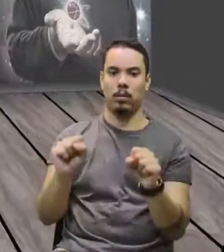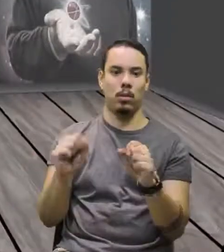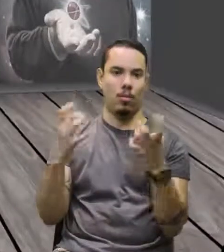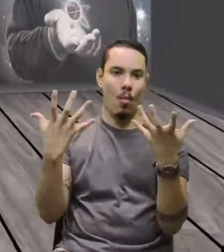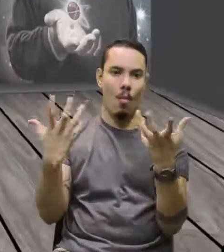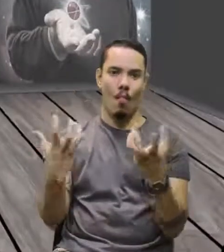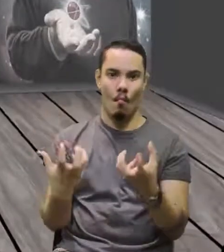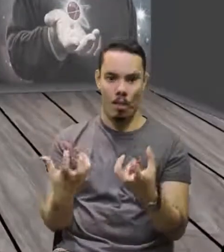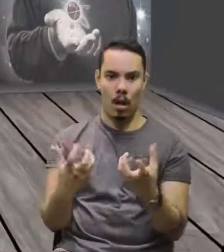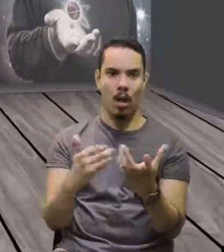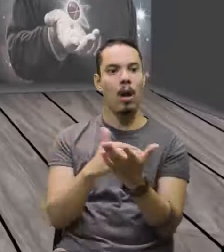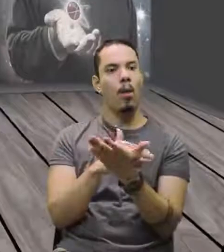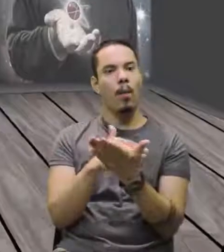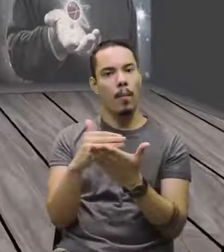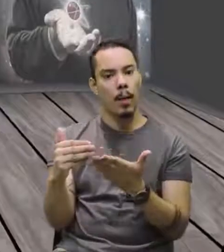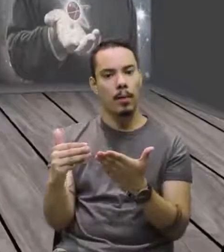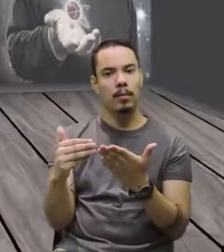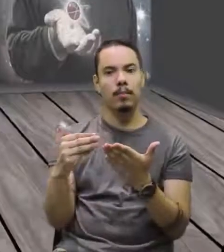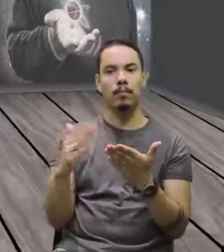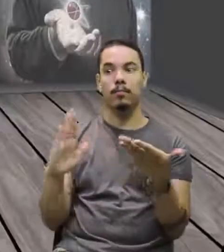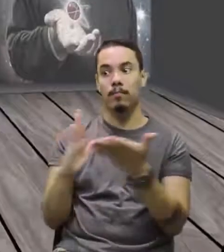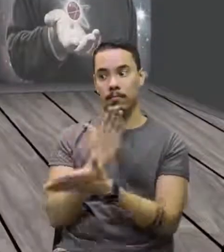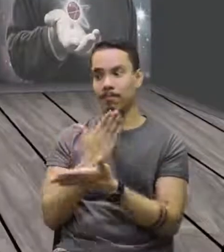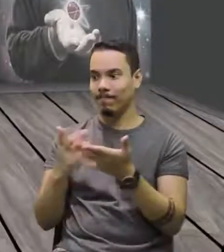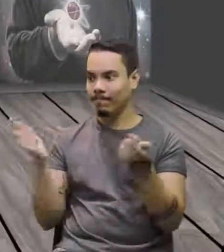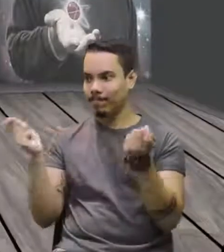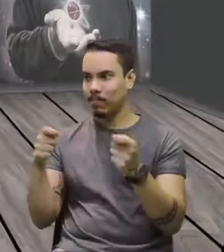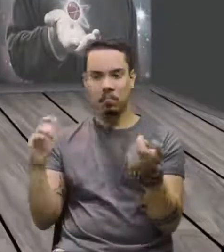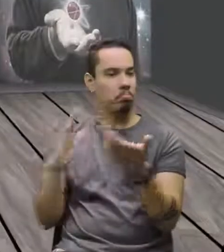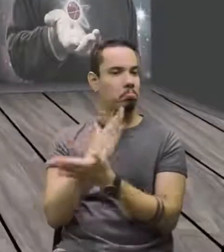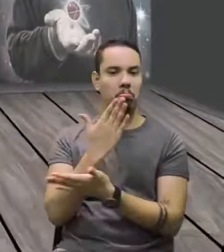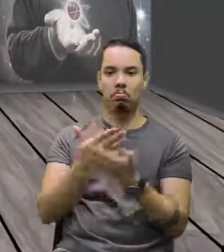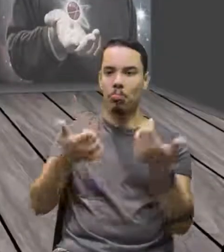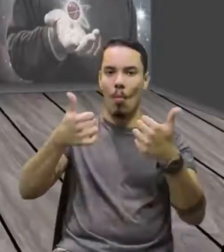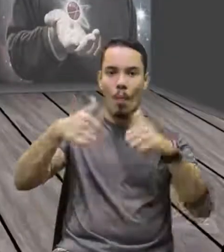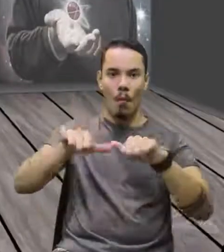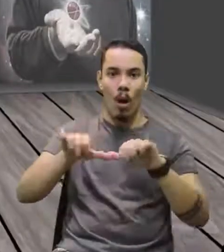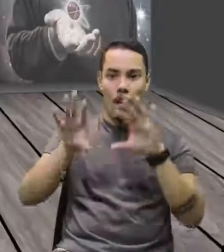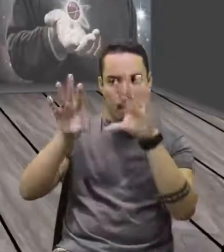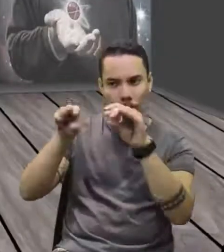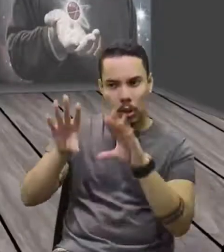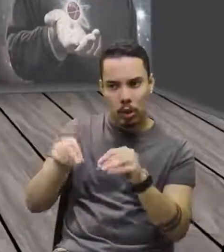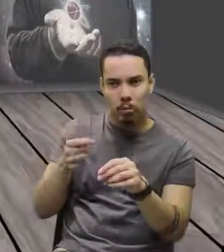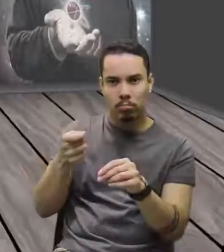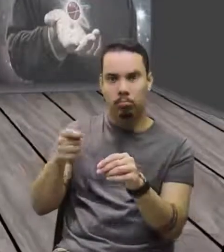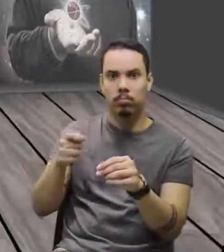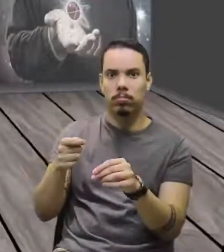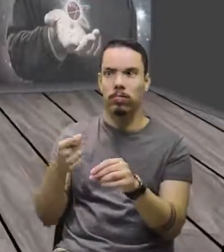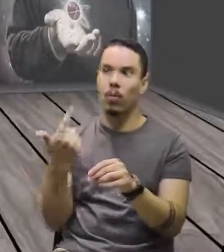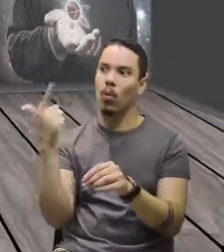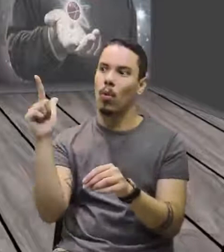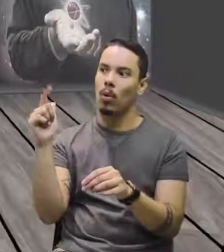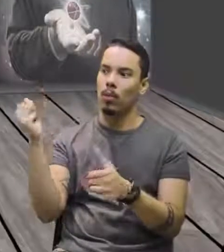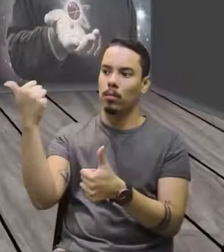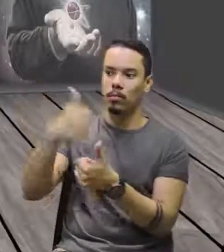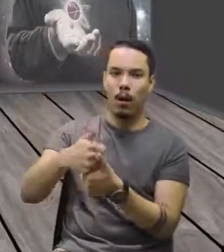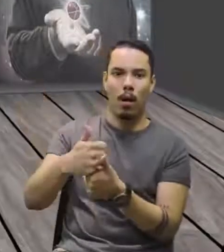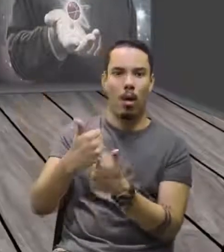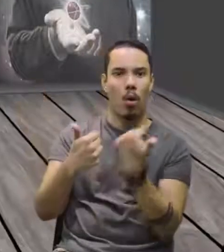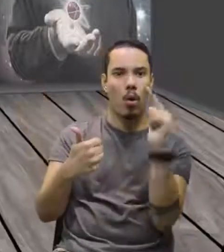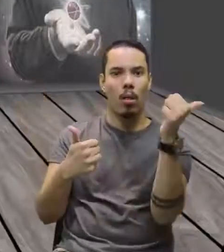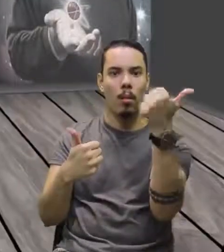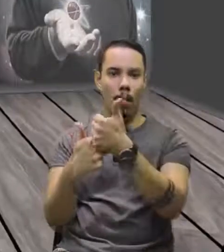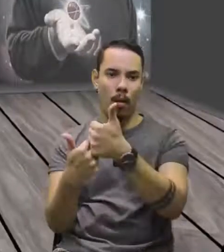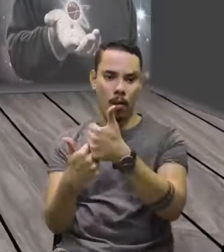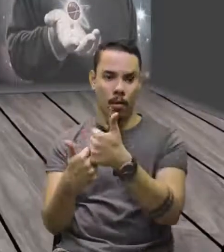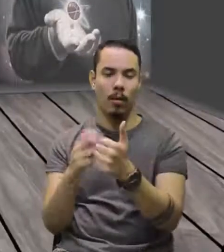Aí ele começa, aquela frequência passa, a outra não. Você mexeu no botão, andou um pouquinho ali, passa a outra, não passa mais aquela. E